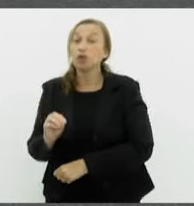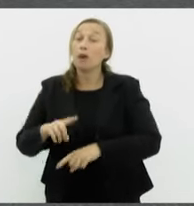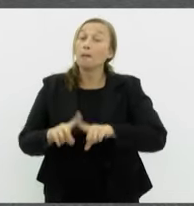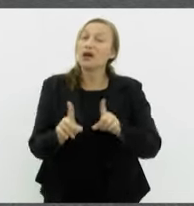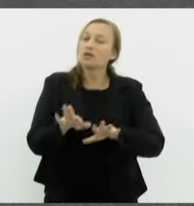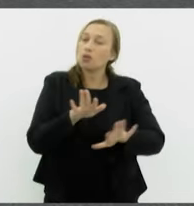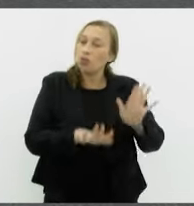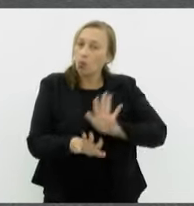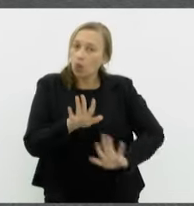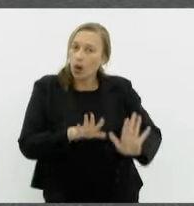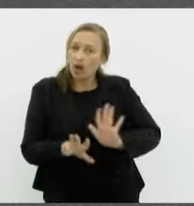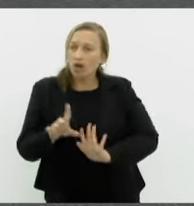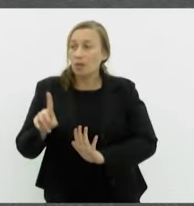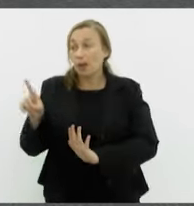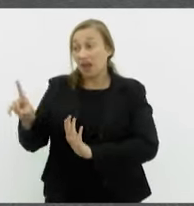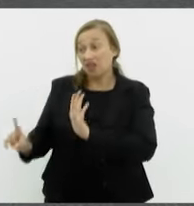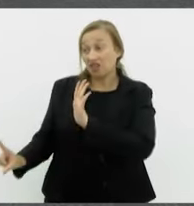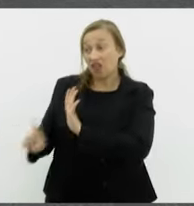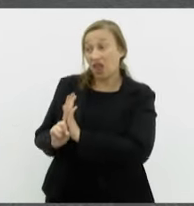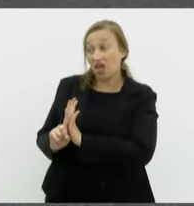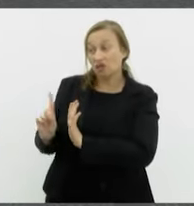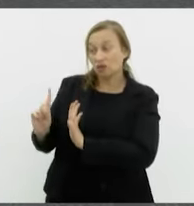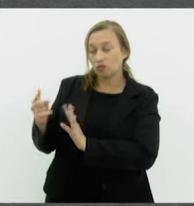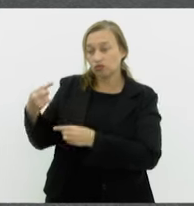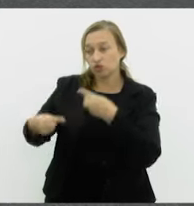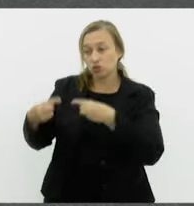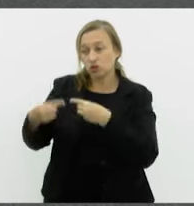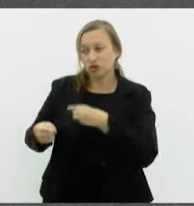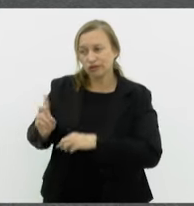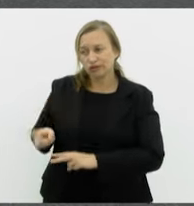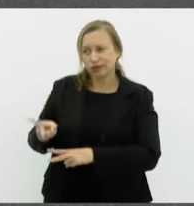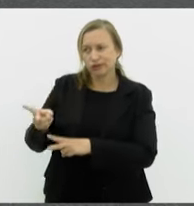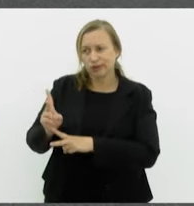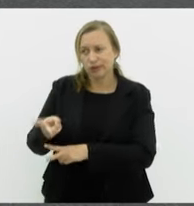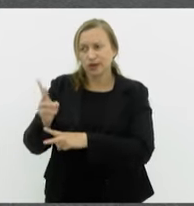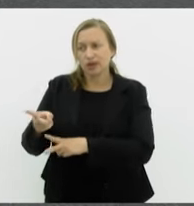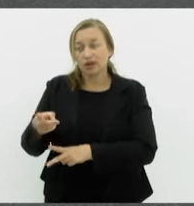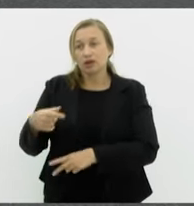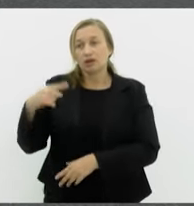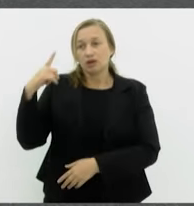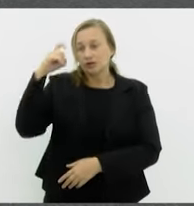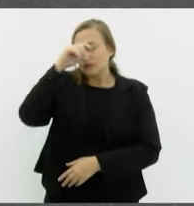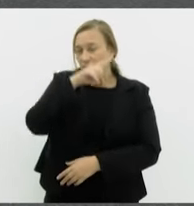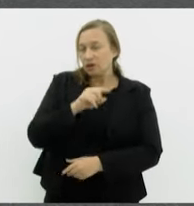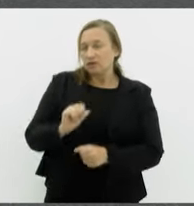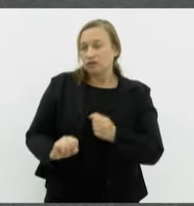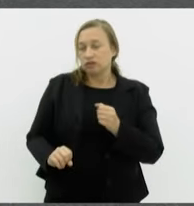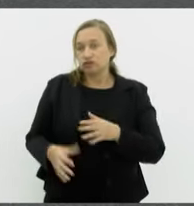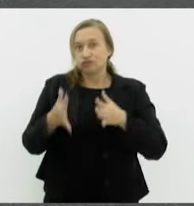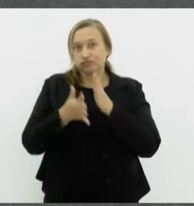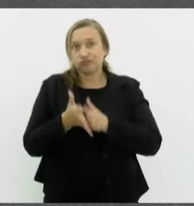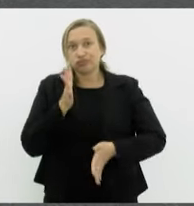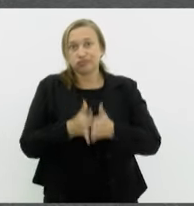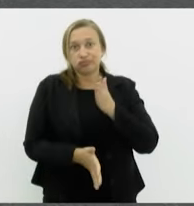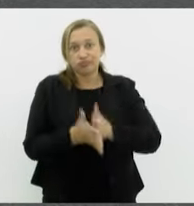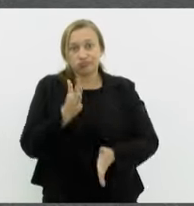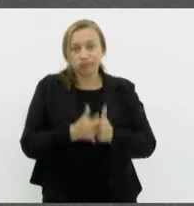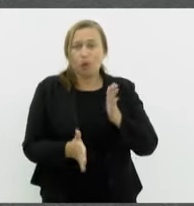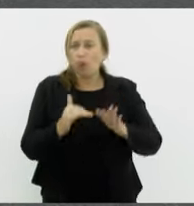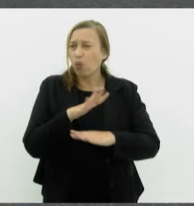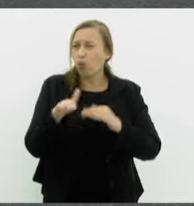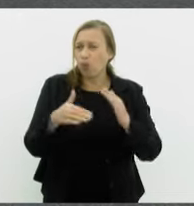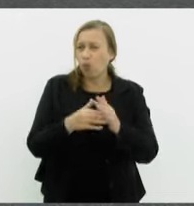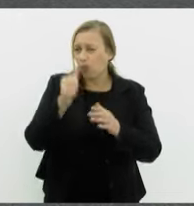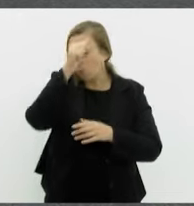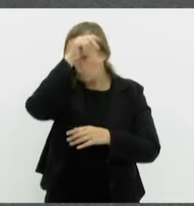para essa lei não ter que ser rediscutida a cada momento, que deu muito trabalho para fazer, uma complicação, todos os